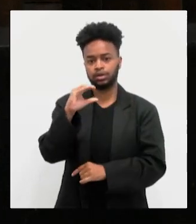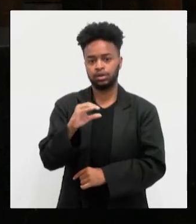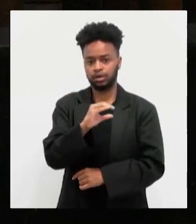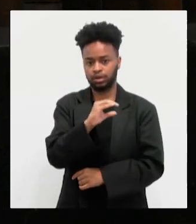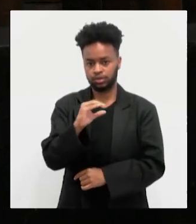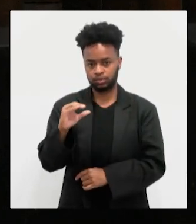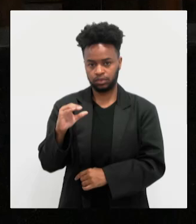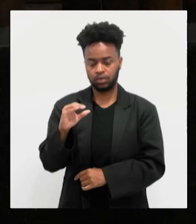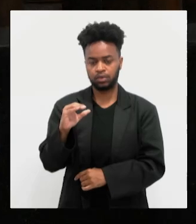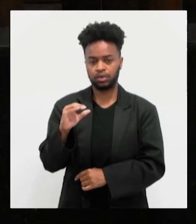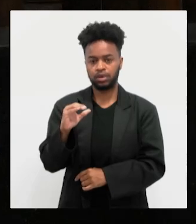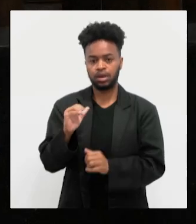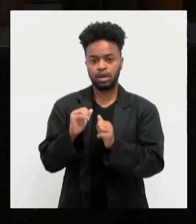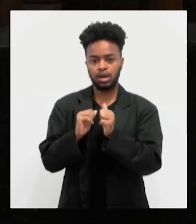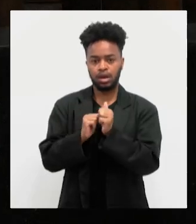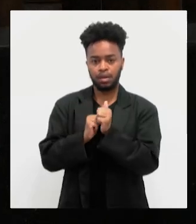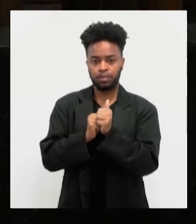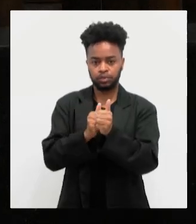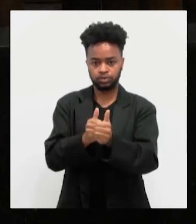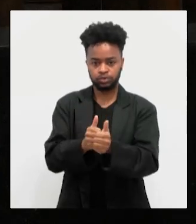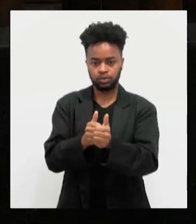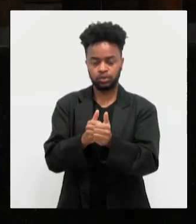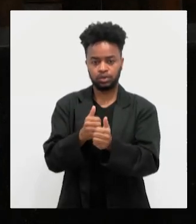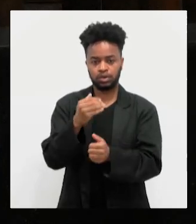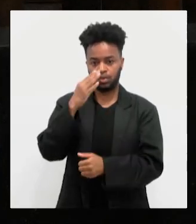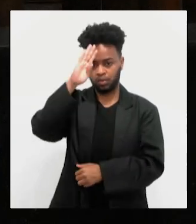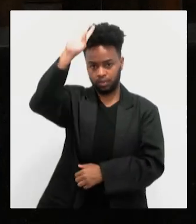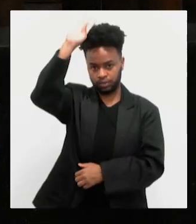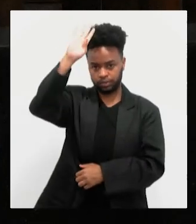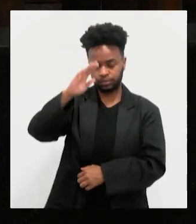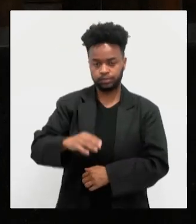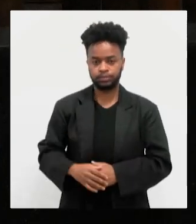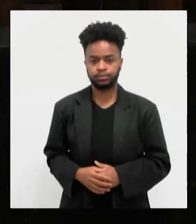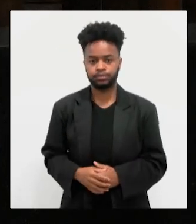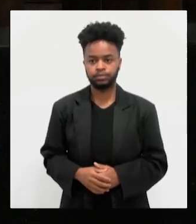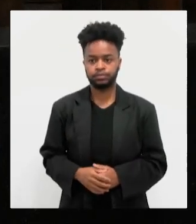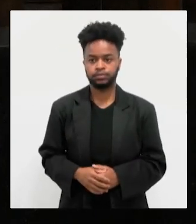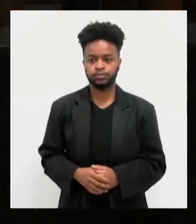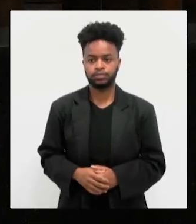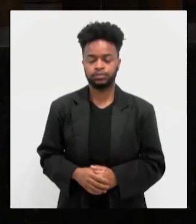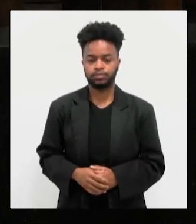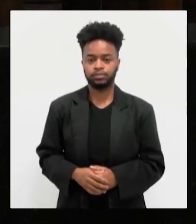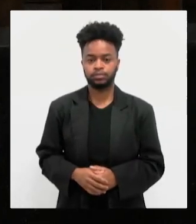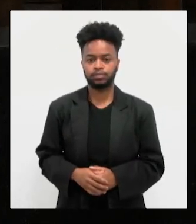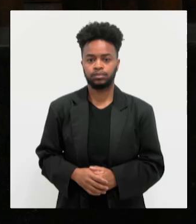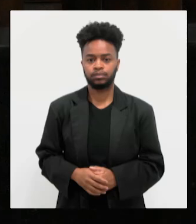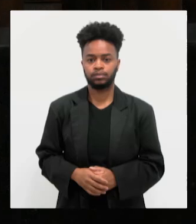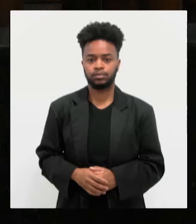Católica Apostólica Romana. Não há